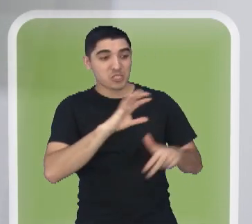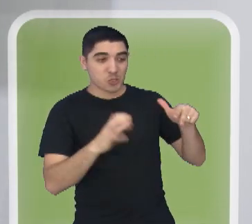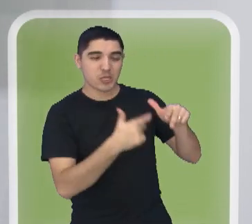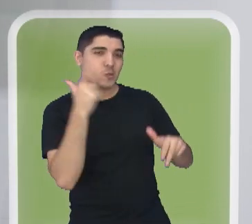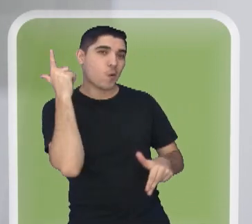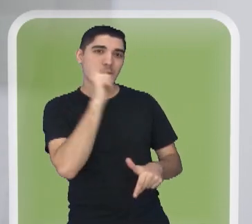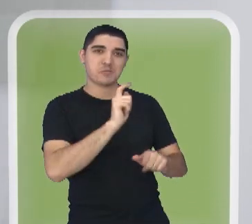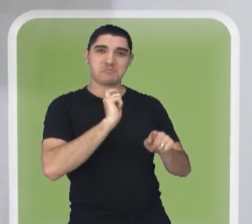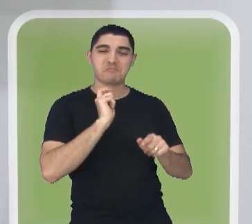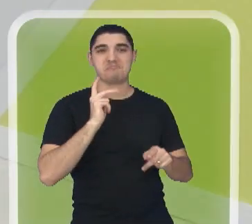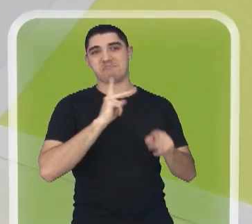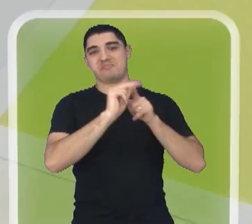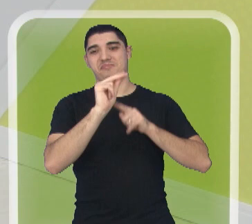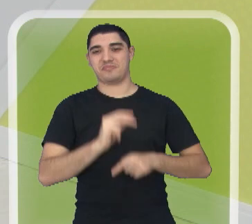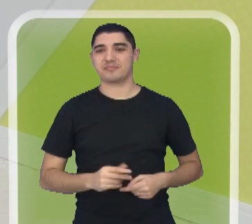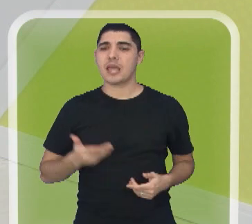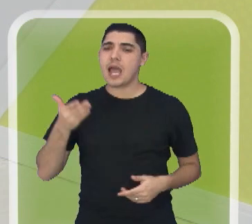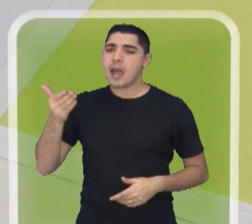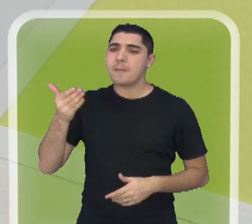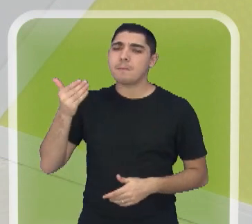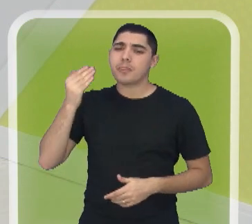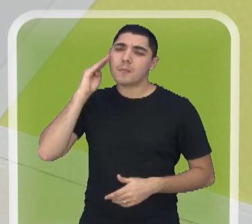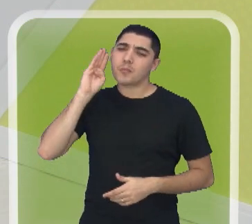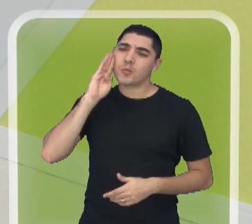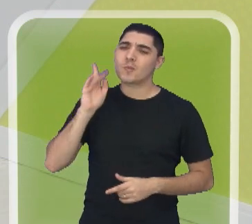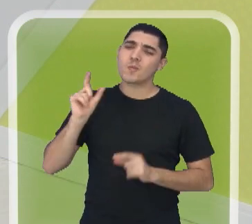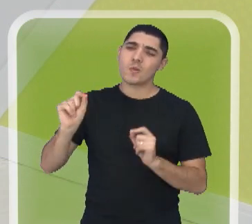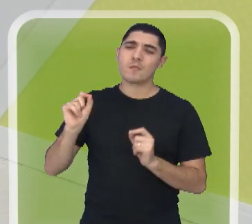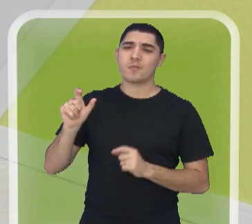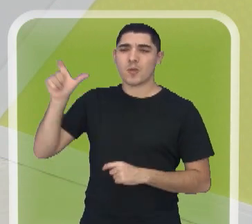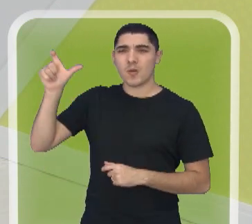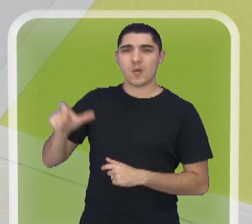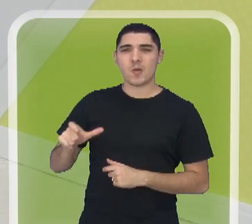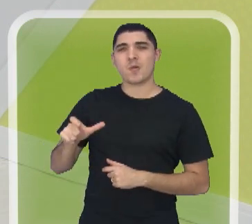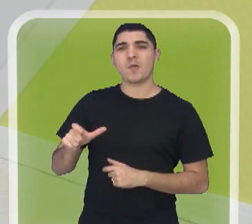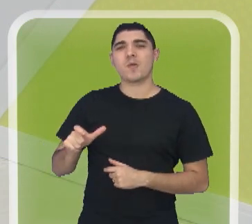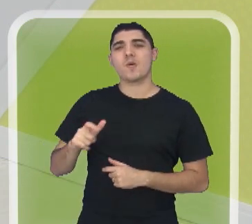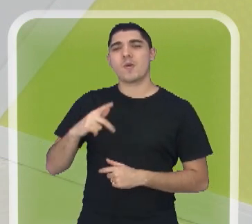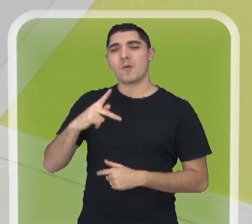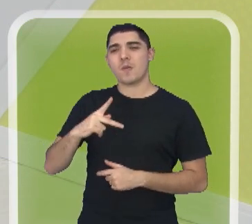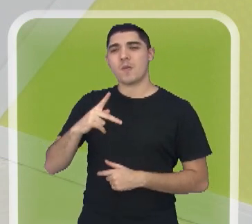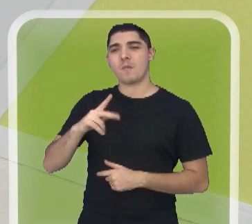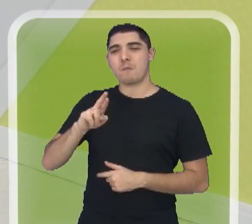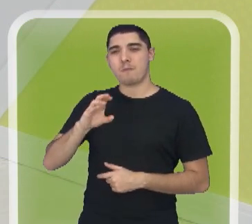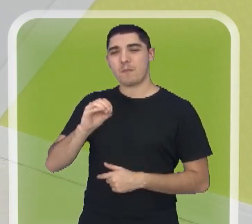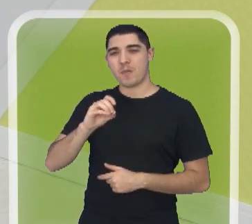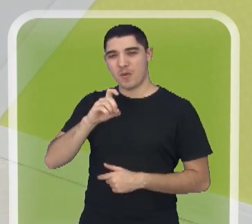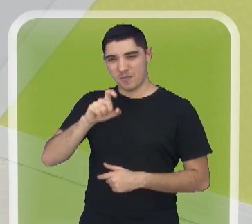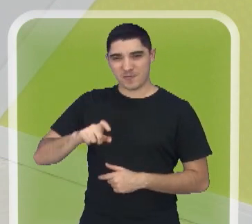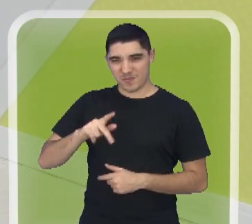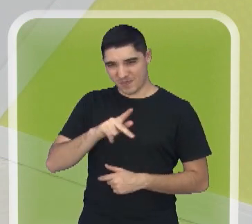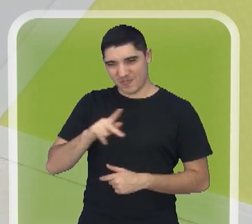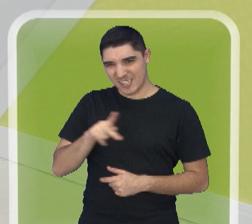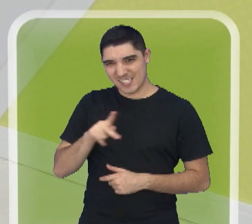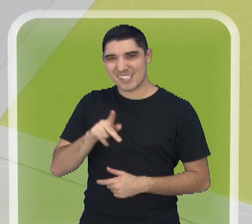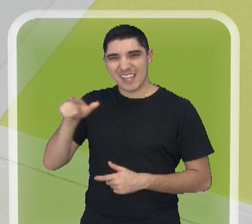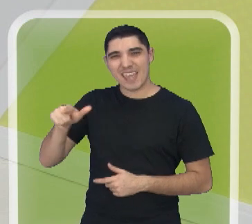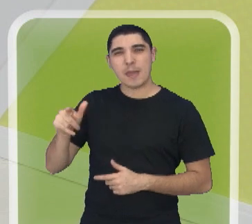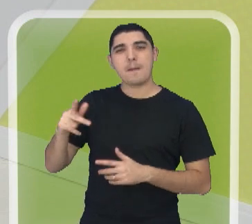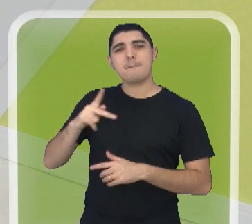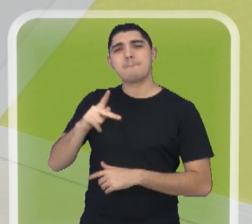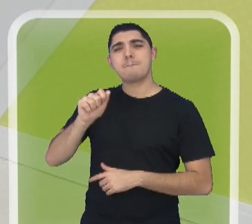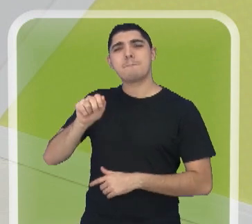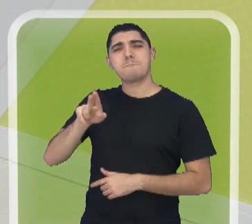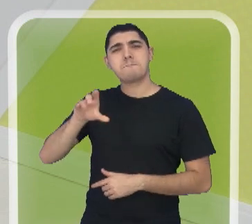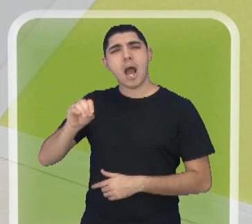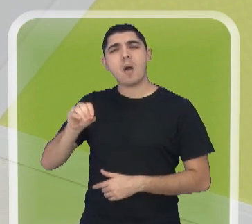das Almas. Agora, o Bruno, o que está chamando a atenção é que o nosso professor, ele é professor também, que é amigo do Luxemburgo, o nosso querido Paulo Campos está ficando na arquibancada. O que